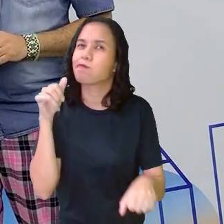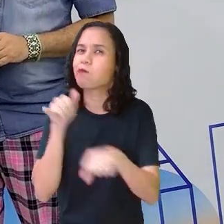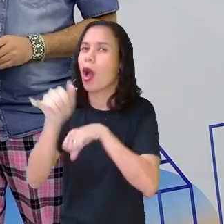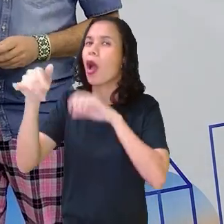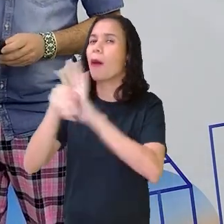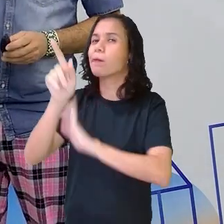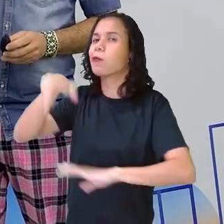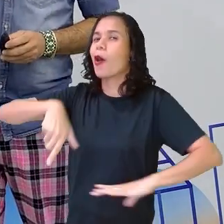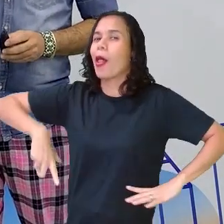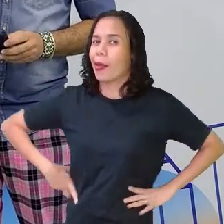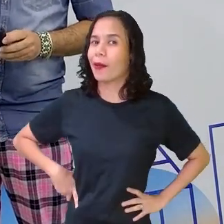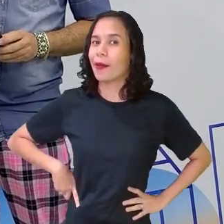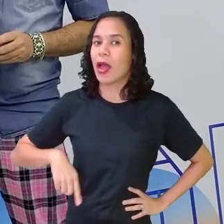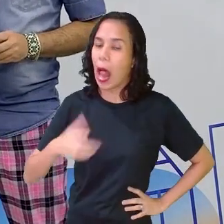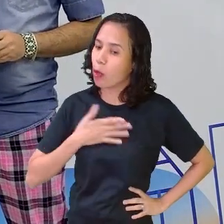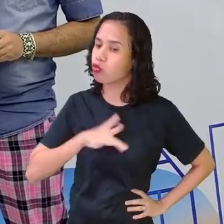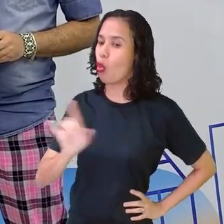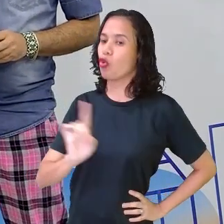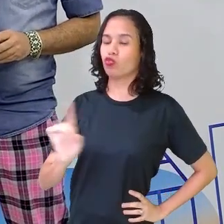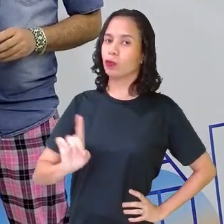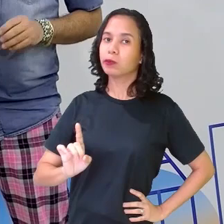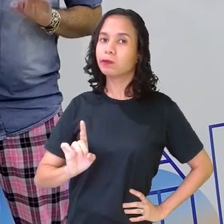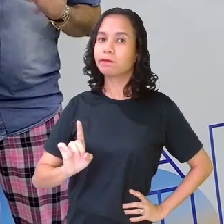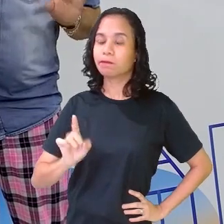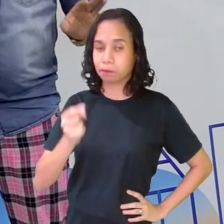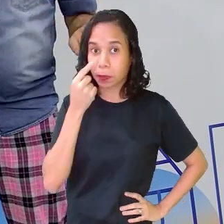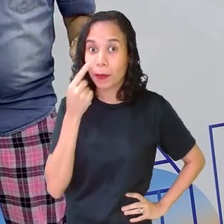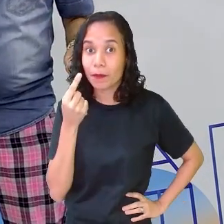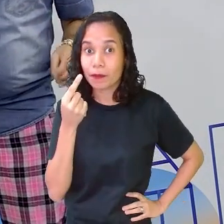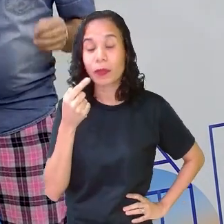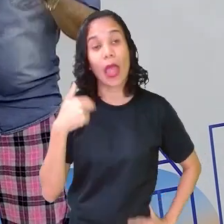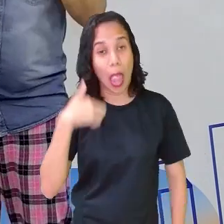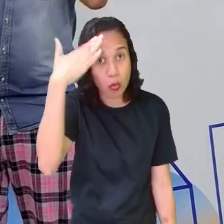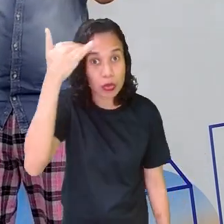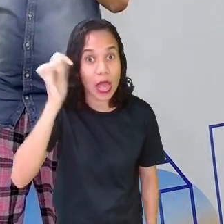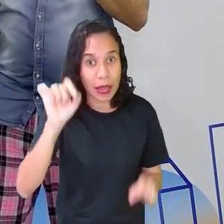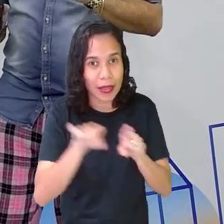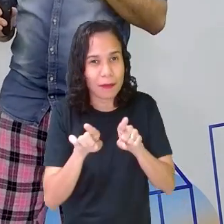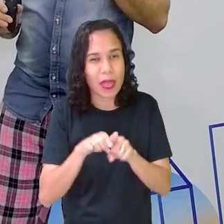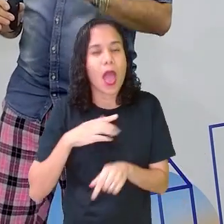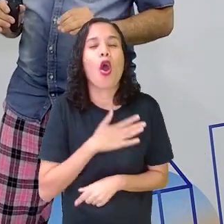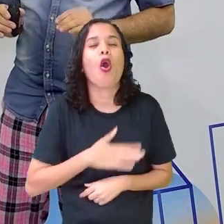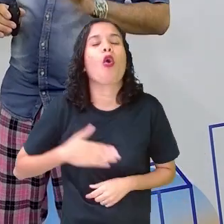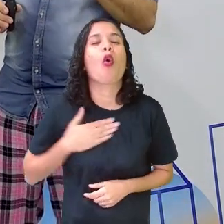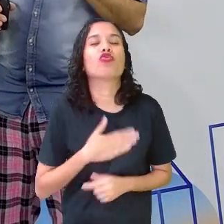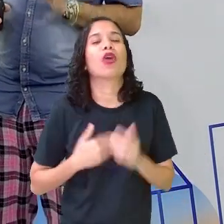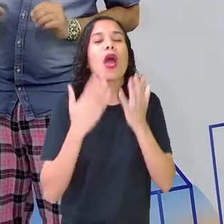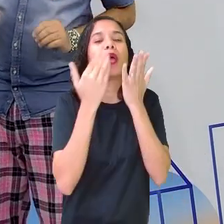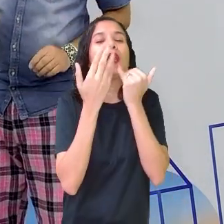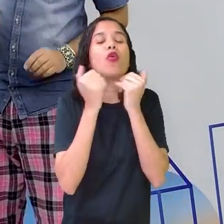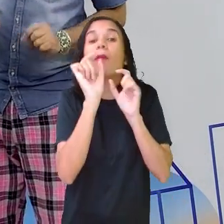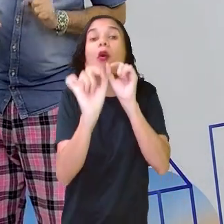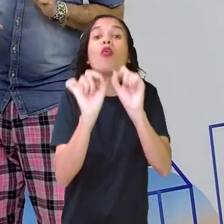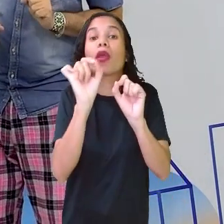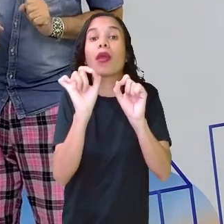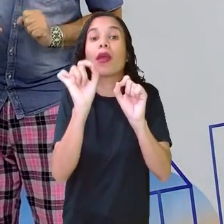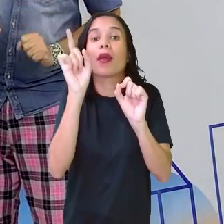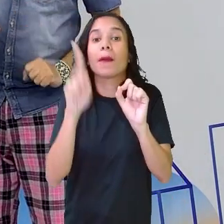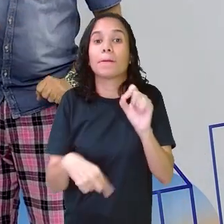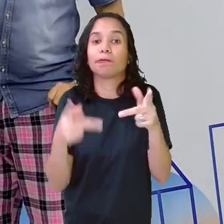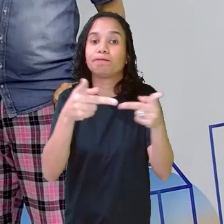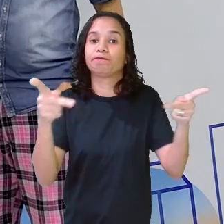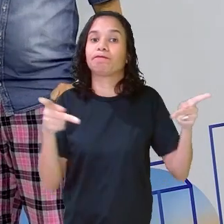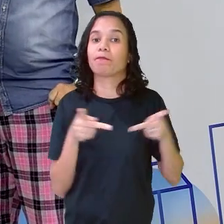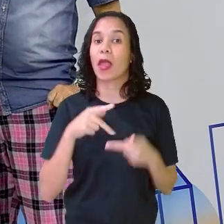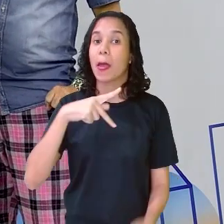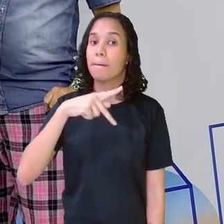comadre Fulozinha. Mas que ela não gosta, não. Eu soube que o prato preferido da comadre Fulozinha é